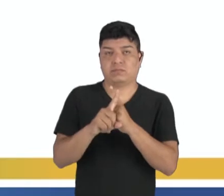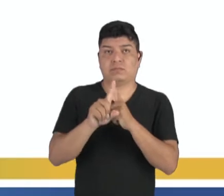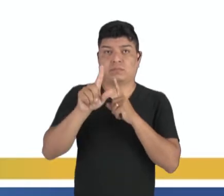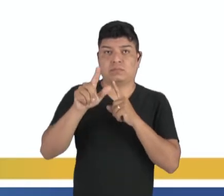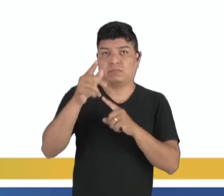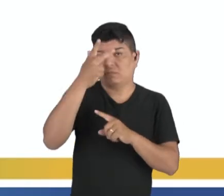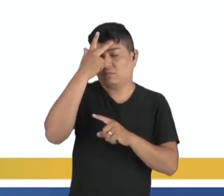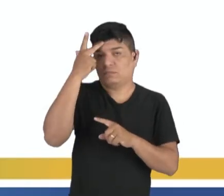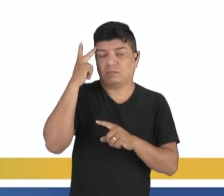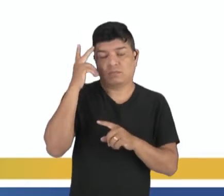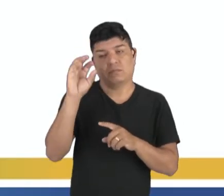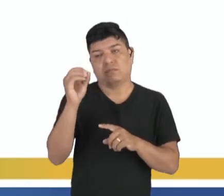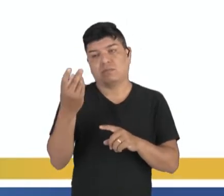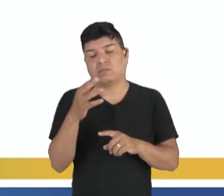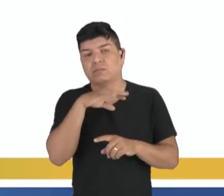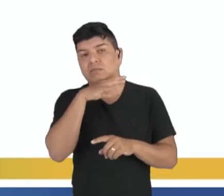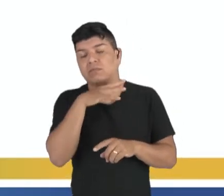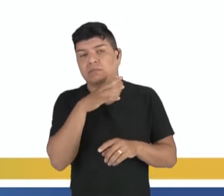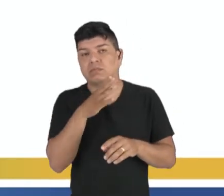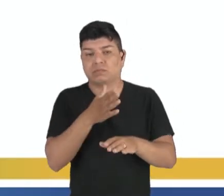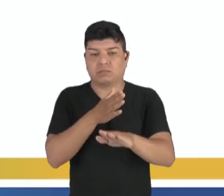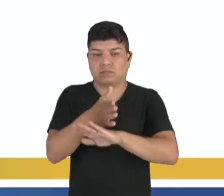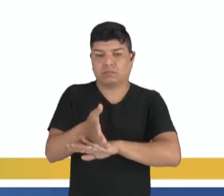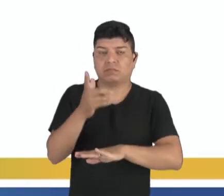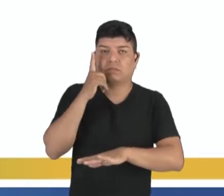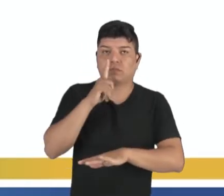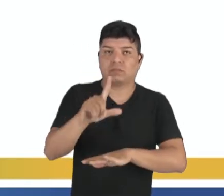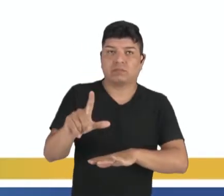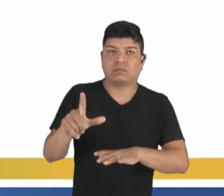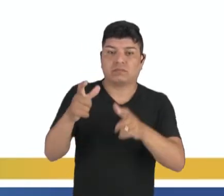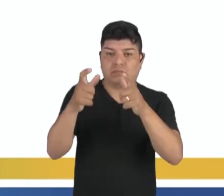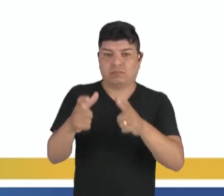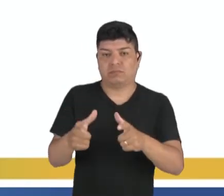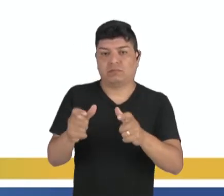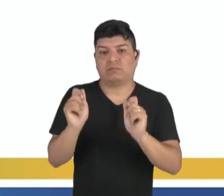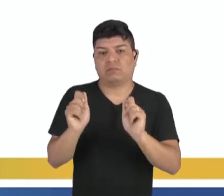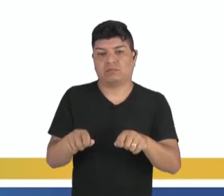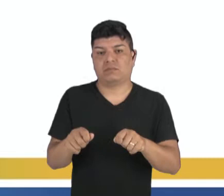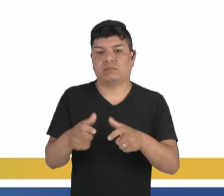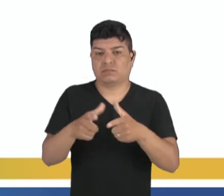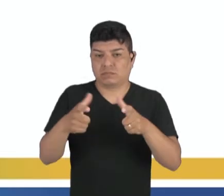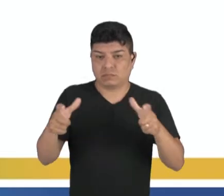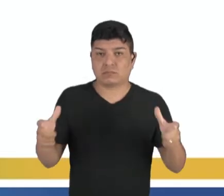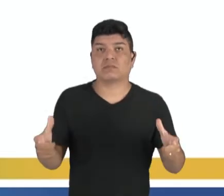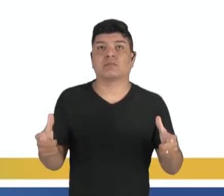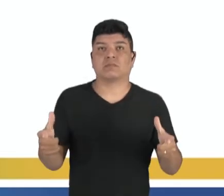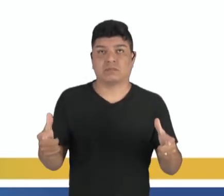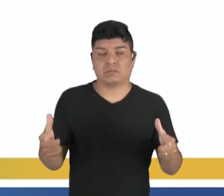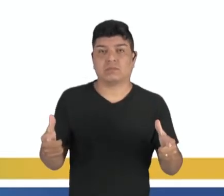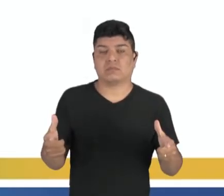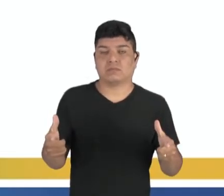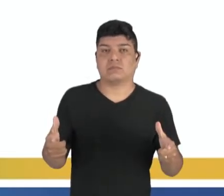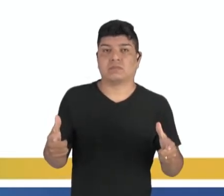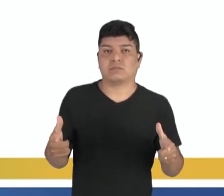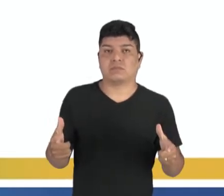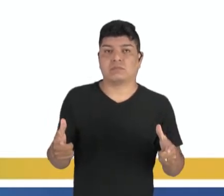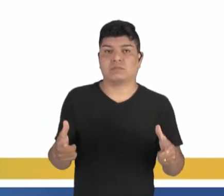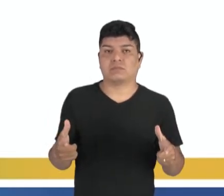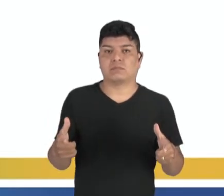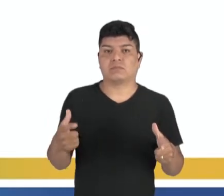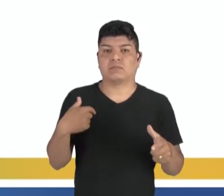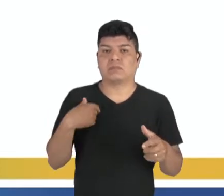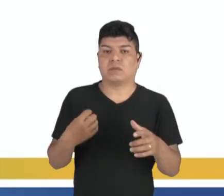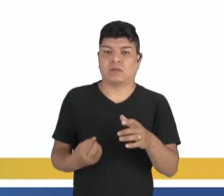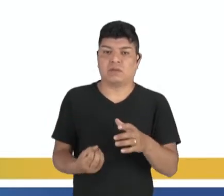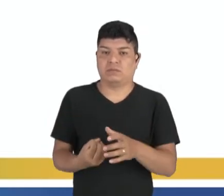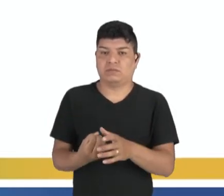assim que eles conseguem achar uma entrada para algum ambiente que eles possam colonizar, assim que o seu metabolismo